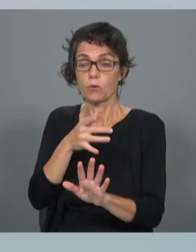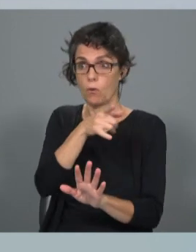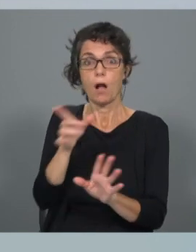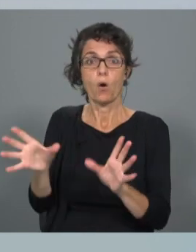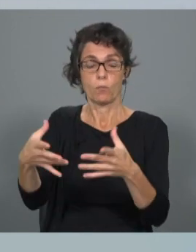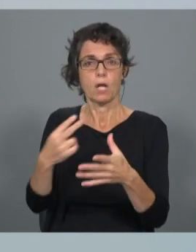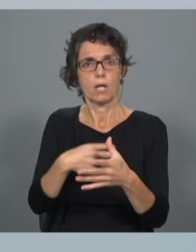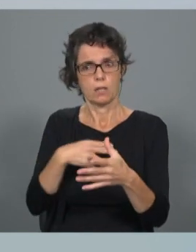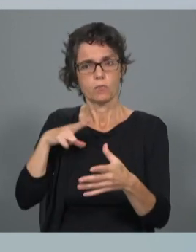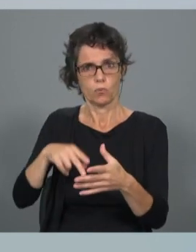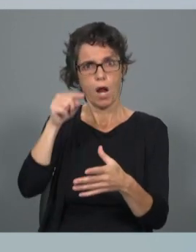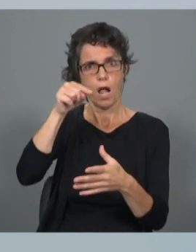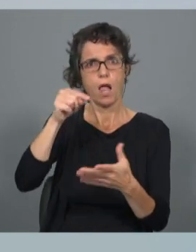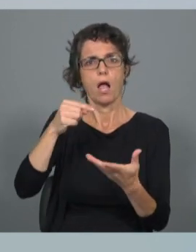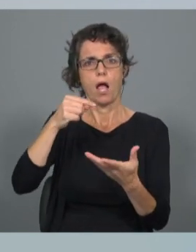portuguesas têm